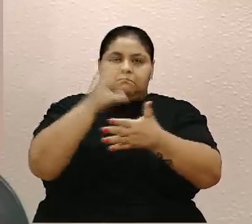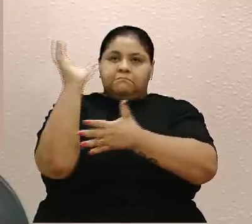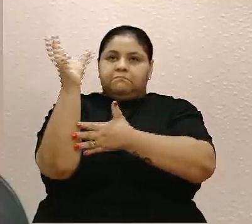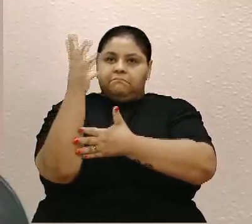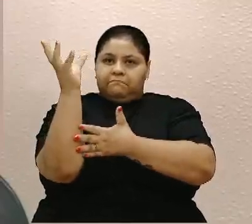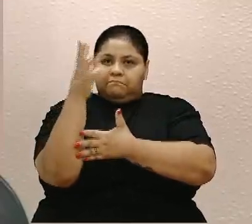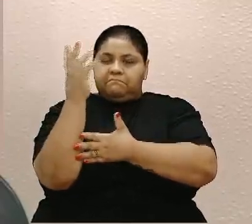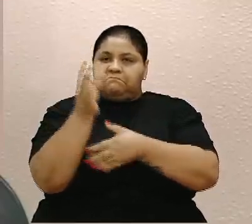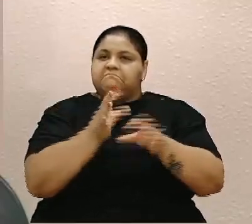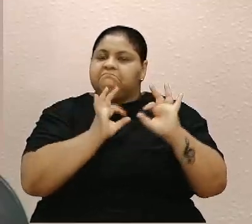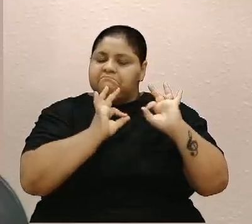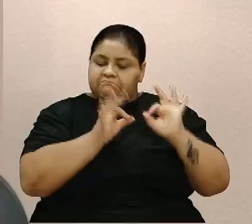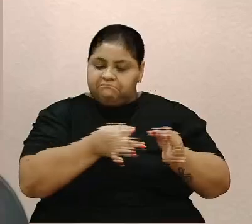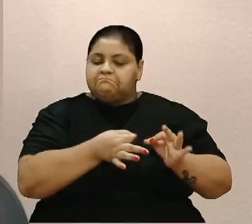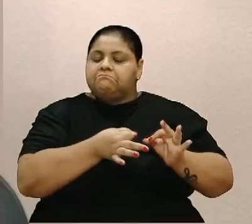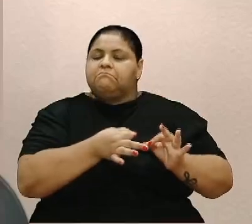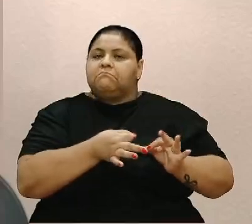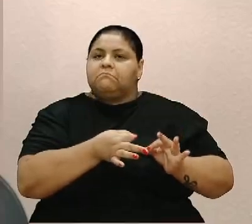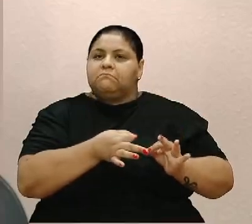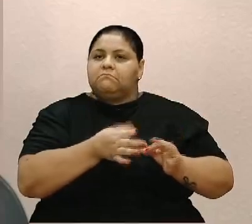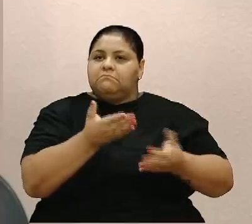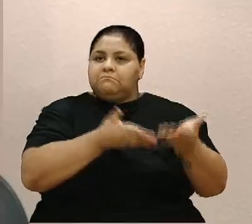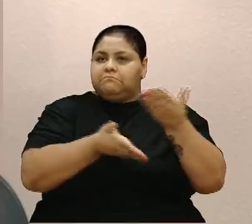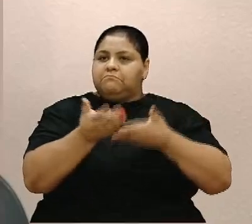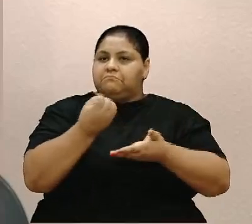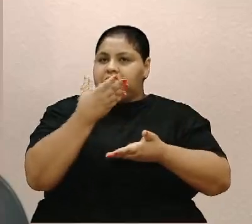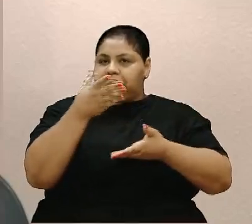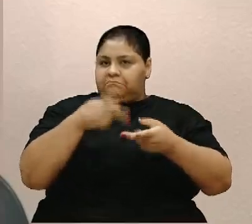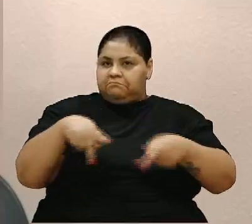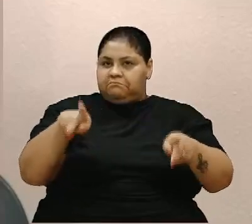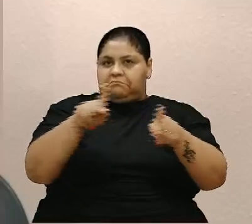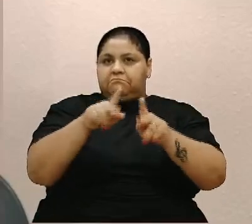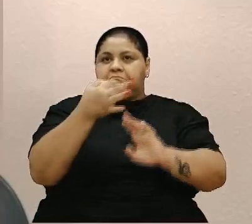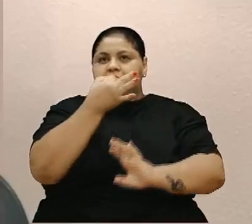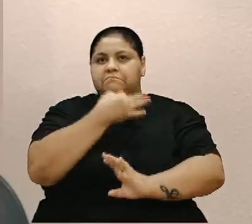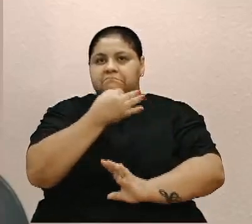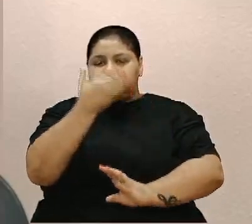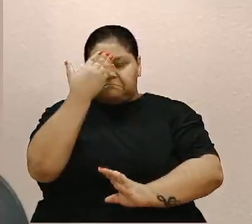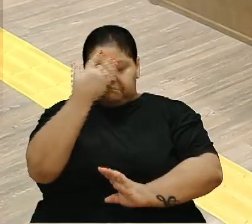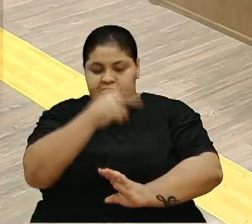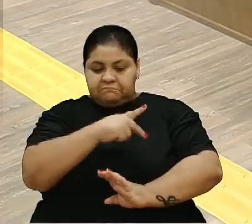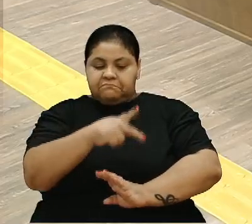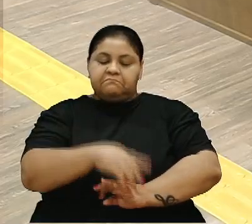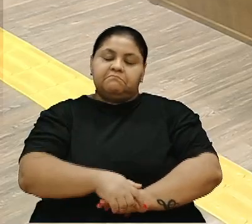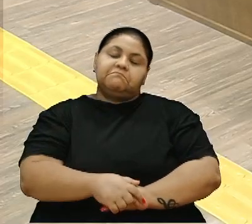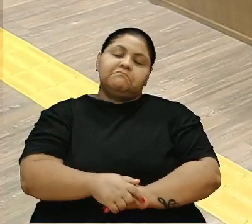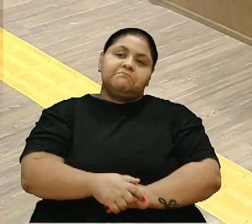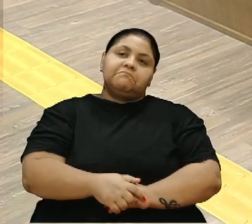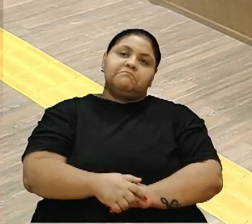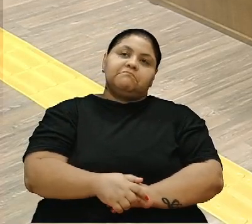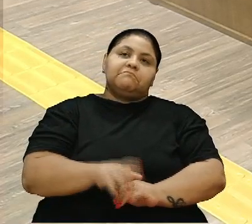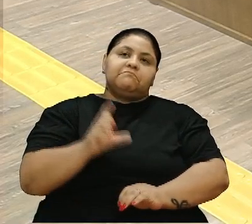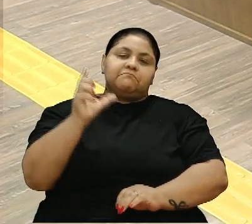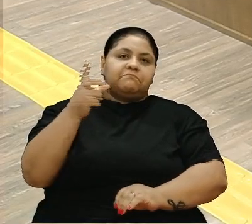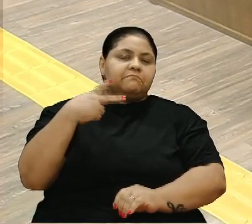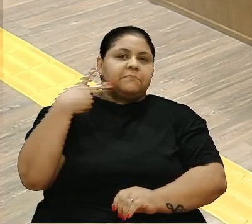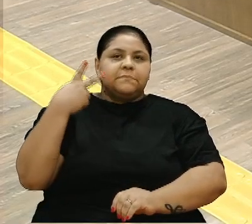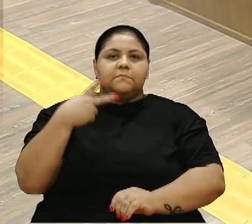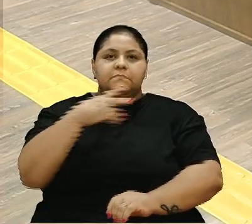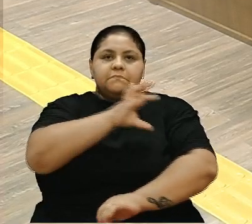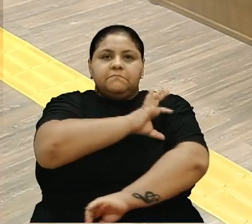dessa qualidade, desse quilate, e que atendem tão bem a população caxiense. Obrigado, presidente. Obrigado, vereador Bortola. Com a palavra, vereador